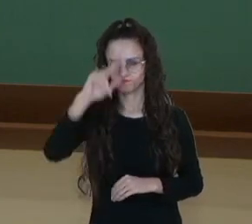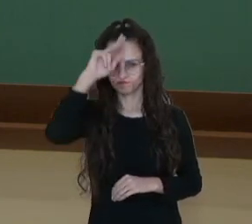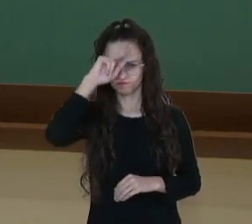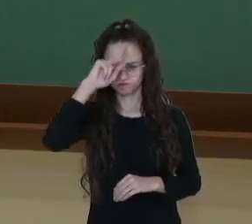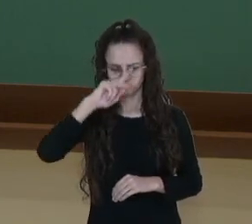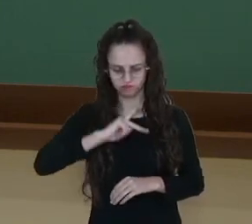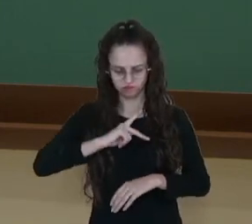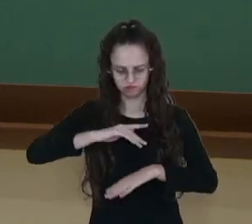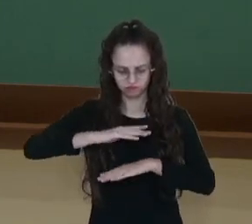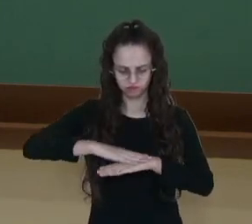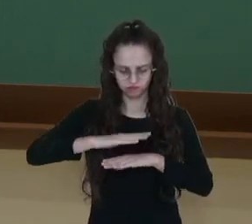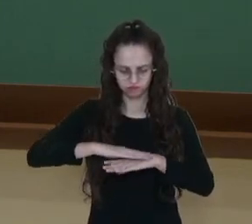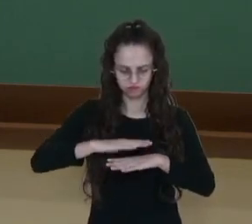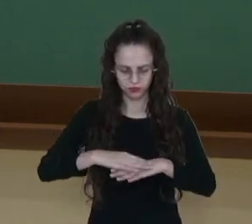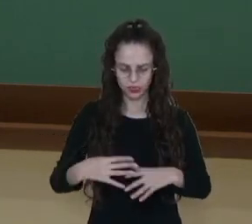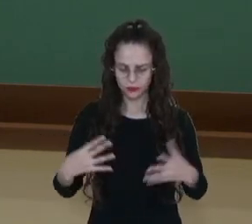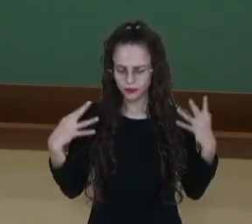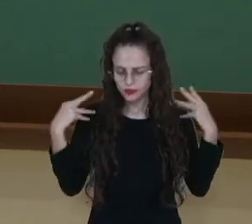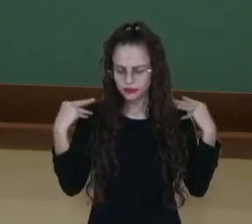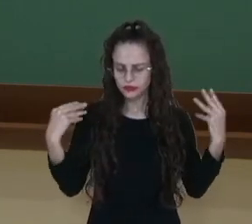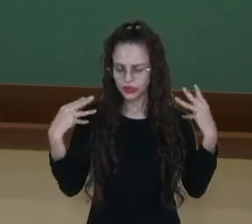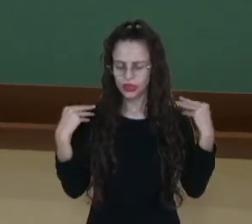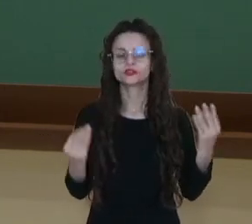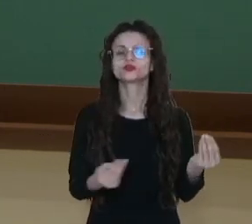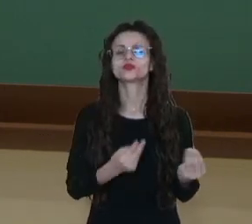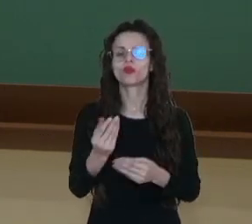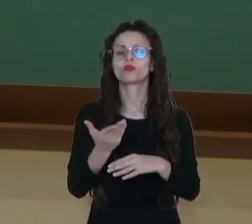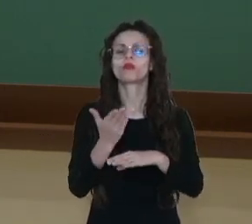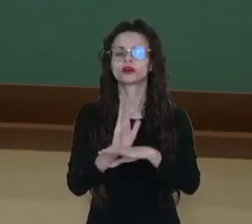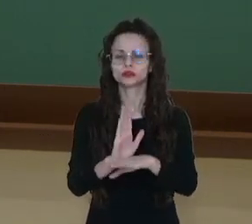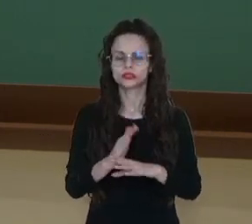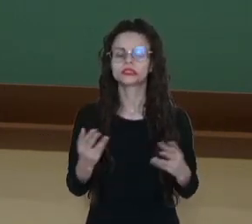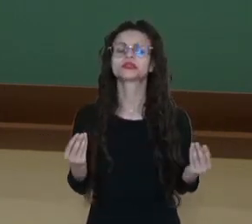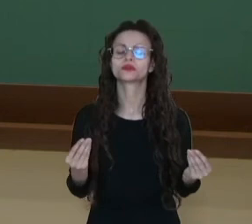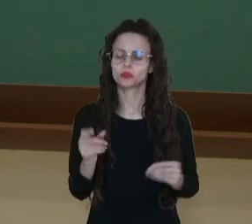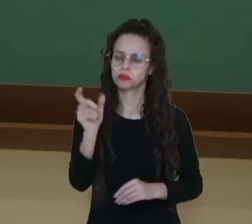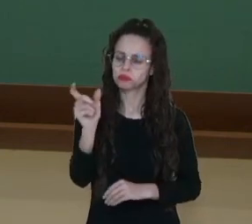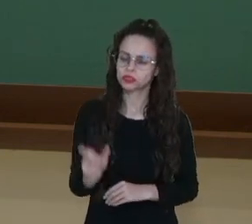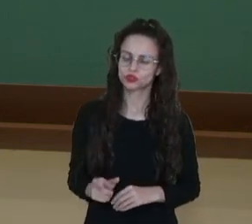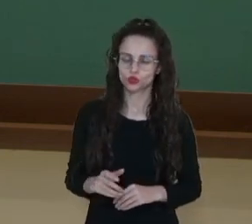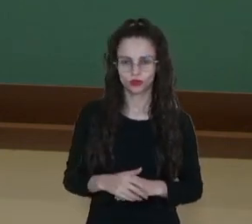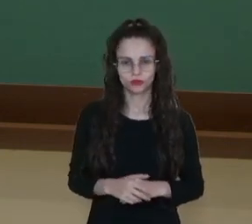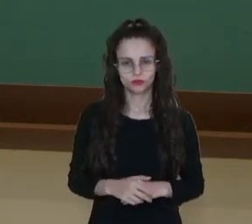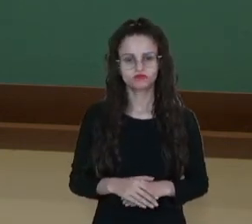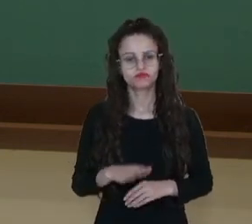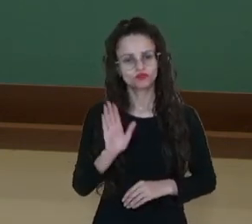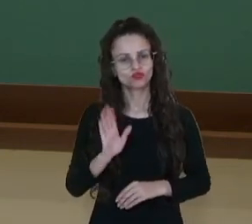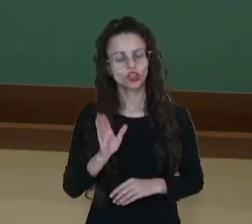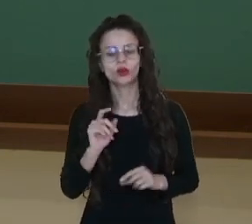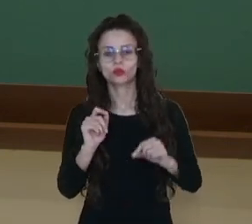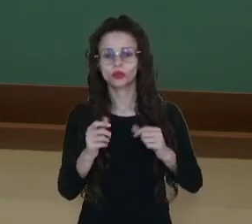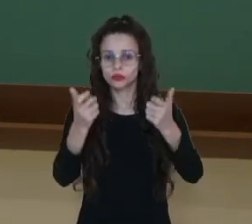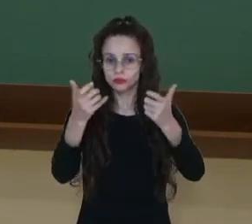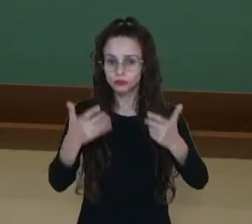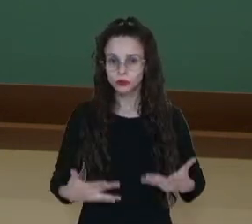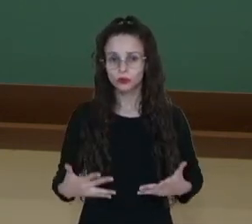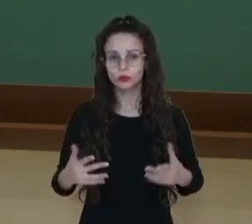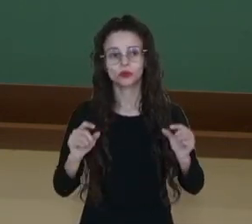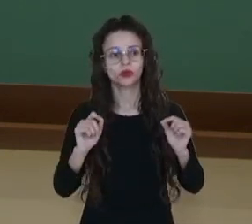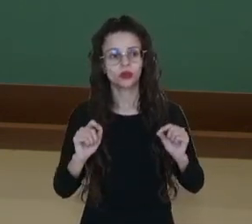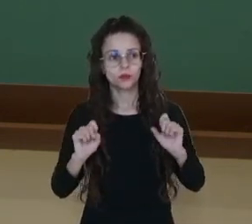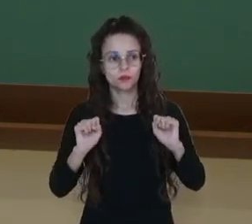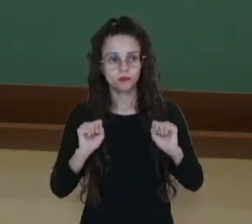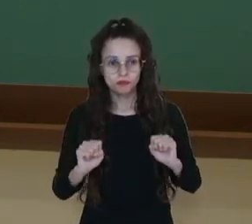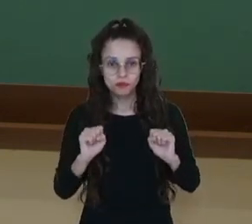né? Como ela pode auxiliar para uma pessoa, né? Foi compartilhado ali que ela pode trazer